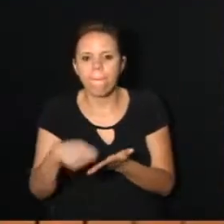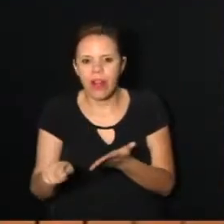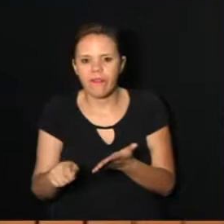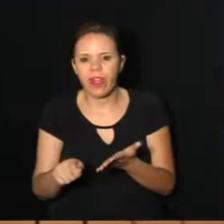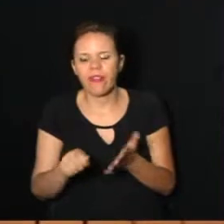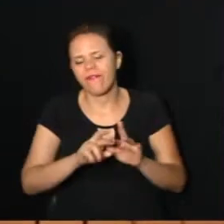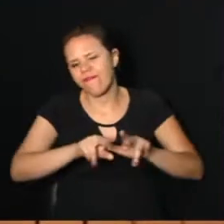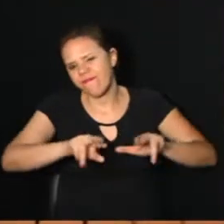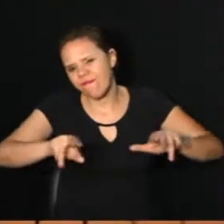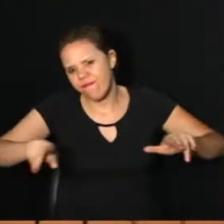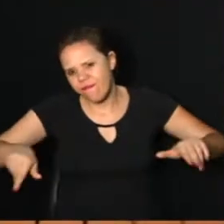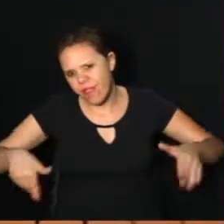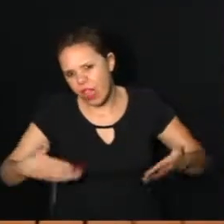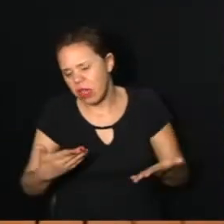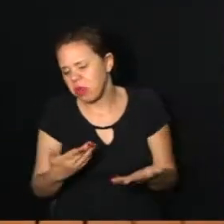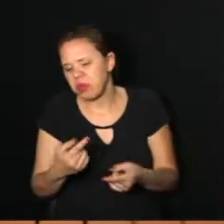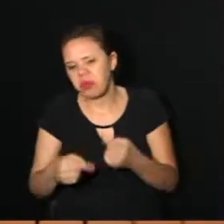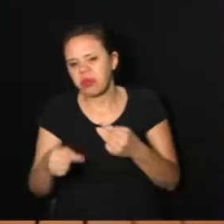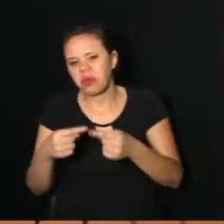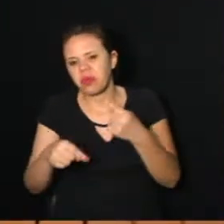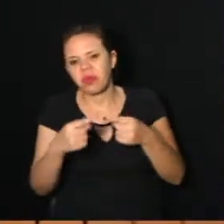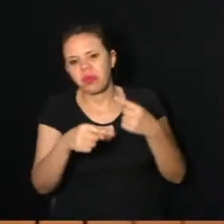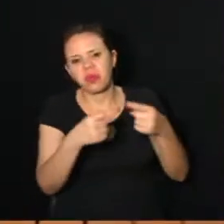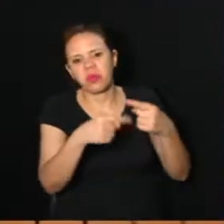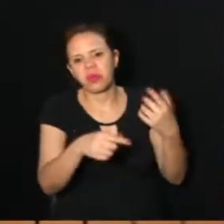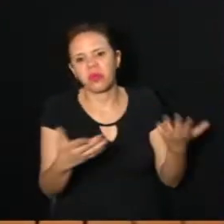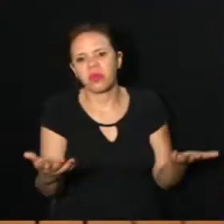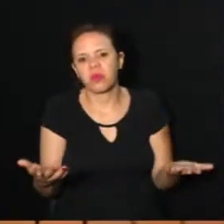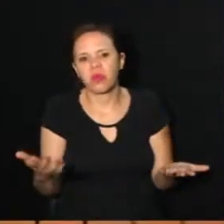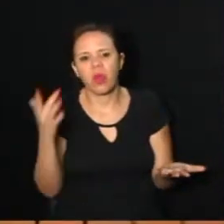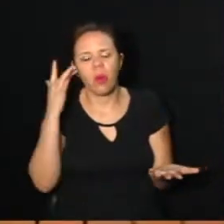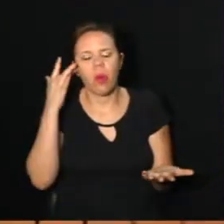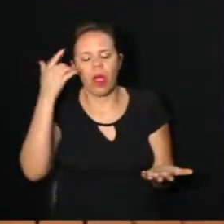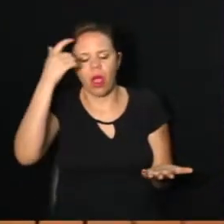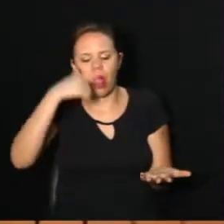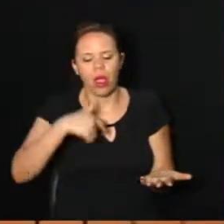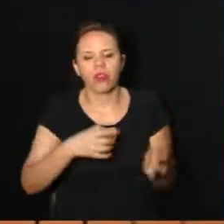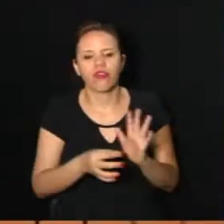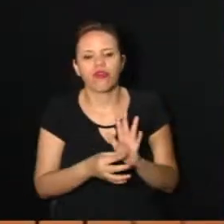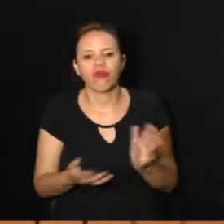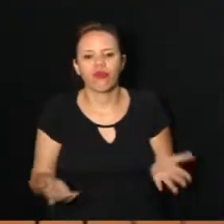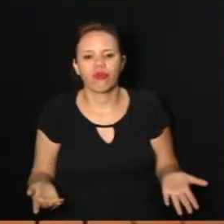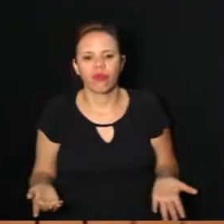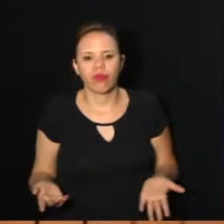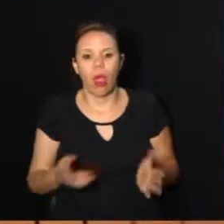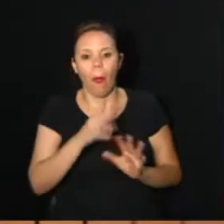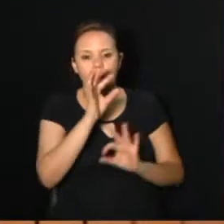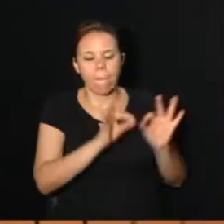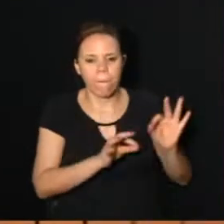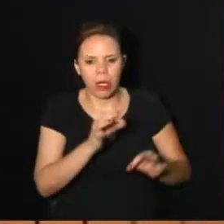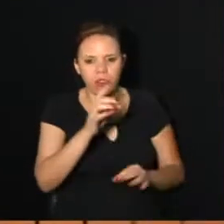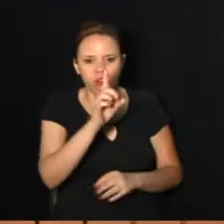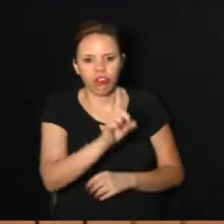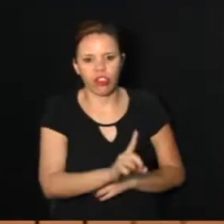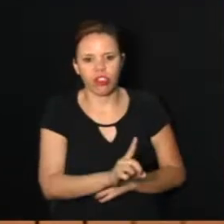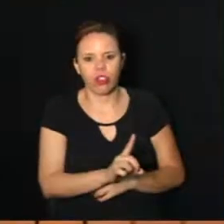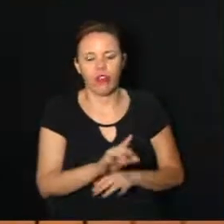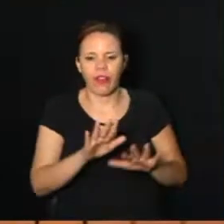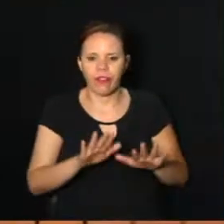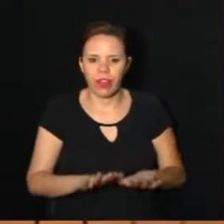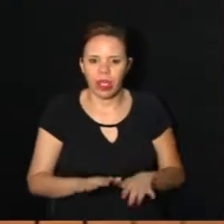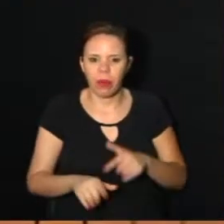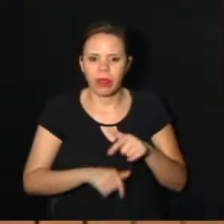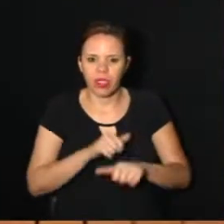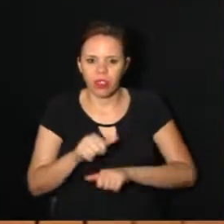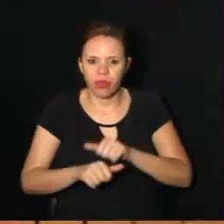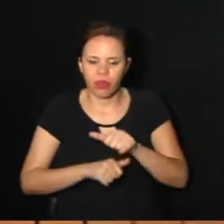de alvará. Tem sentido algum. Tem sentido algum. Né? Então, o plano diretor veio para ficar, o plano diretor veio para transformar